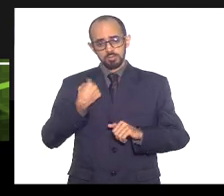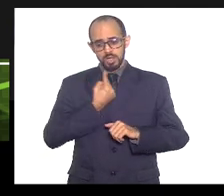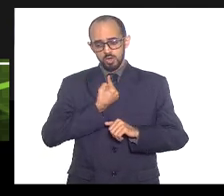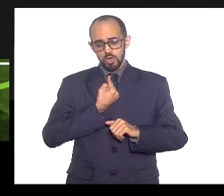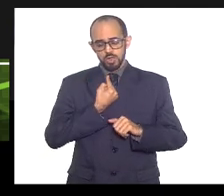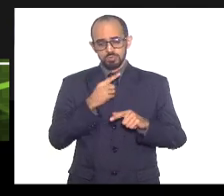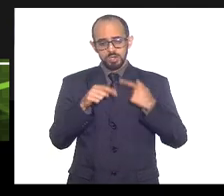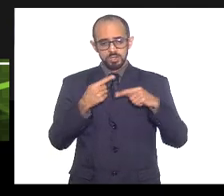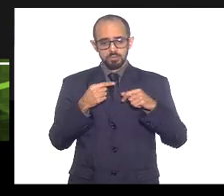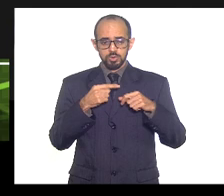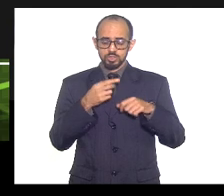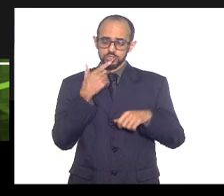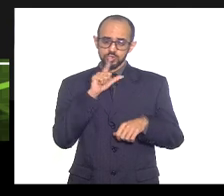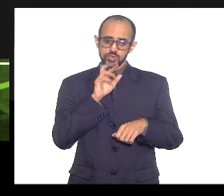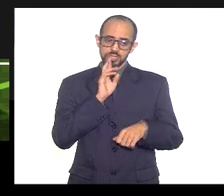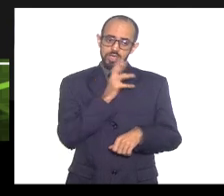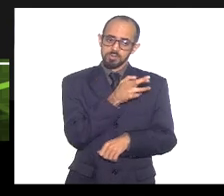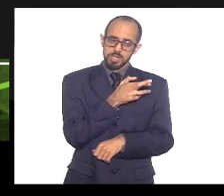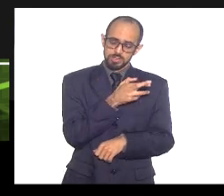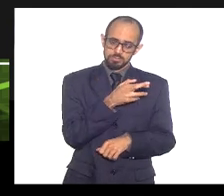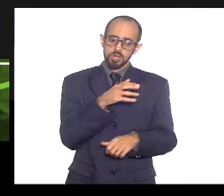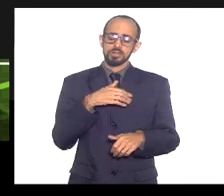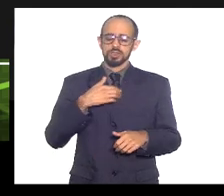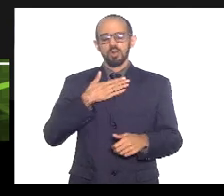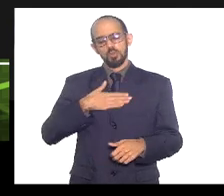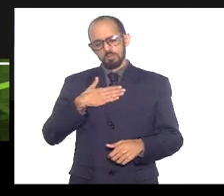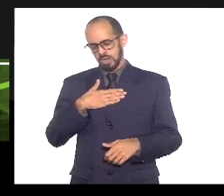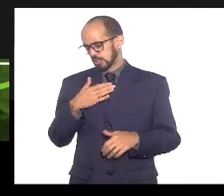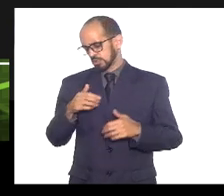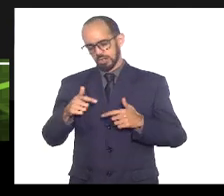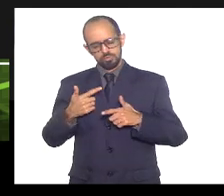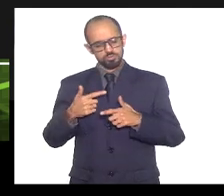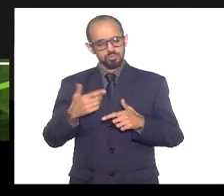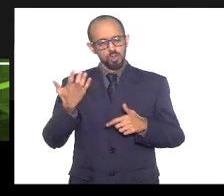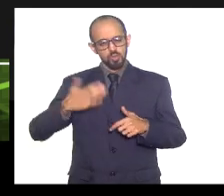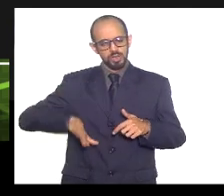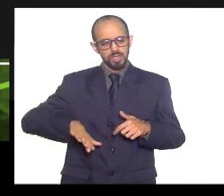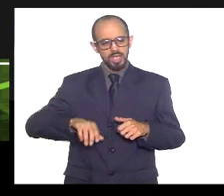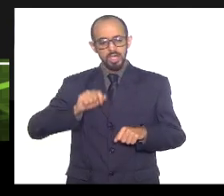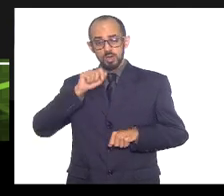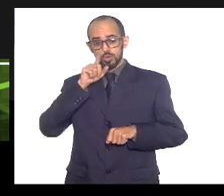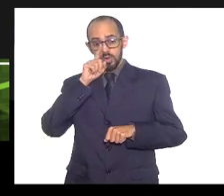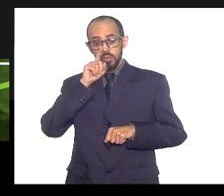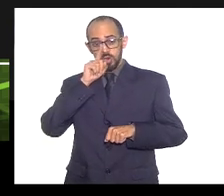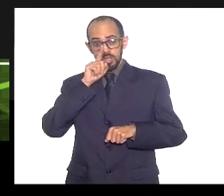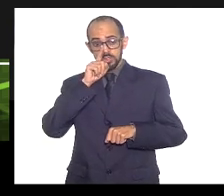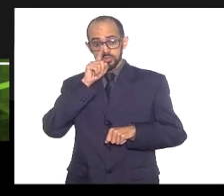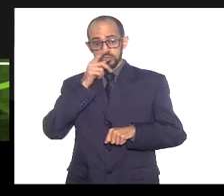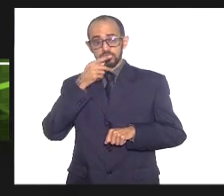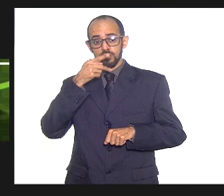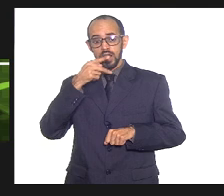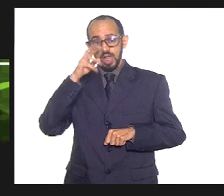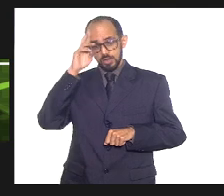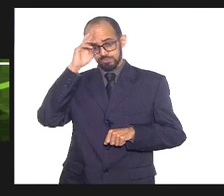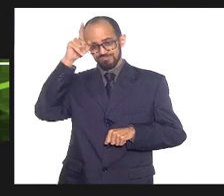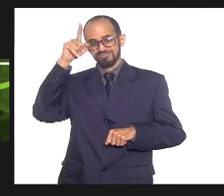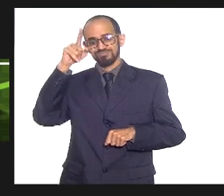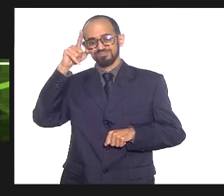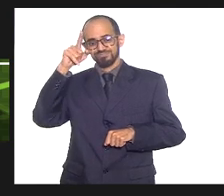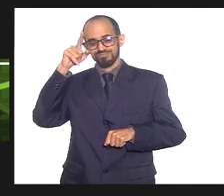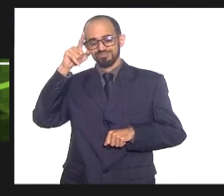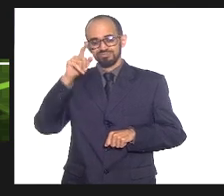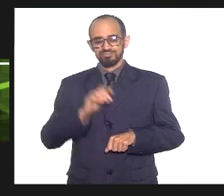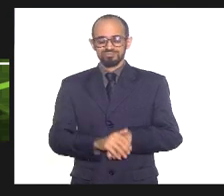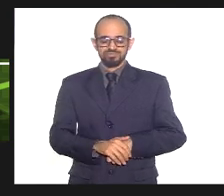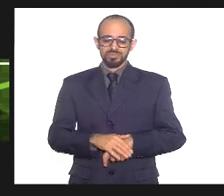pudéssemos posteriormente lhe responder com o maior prazer. Tudo bem. Eu não quero correr o risco de falar algo aqui que seja uma